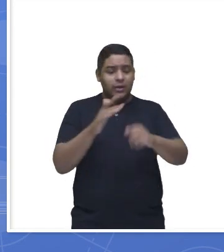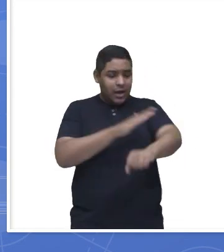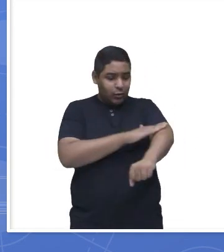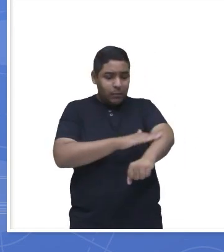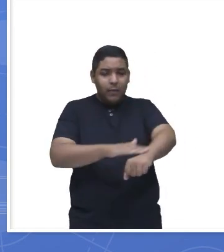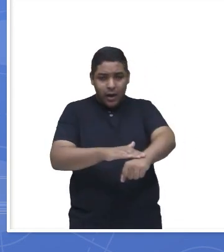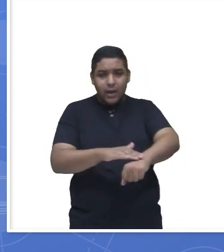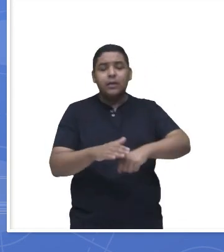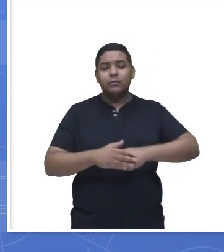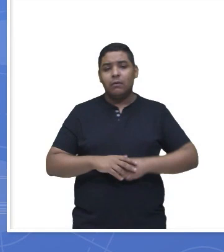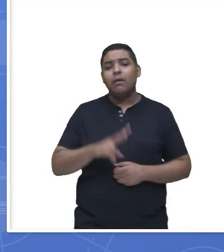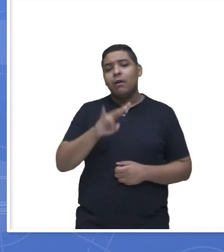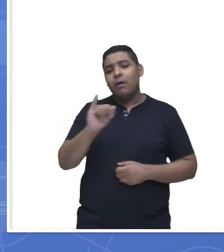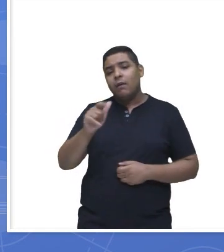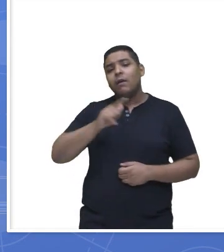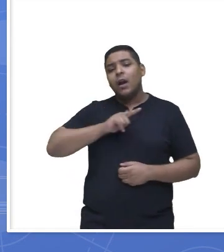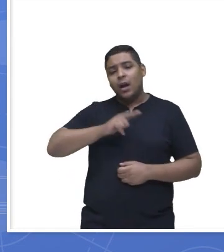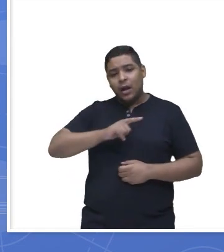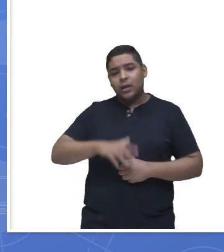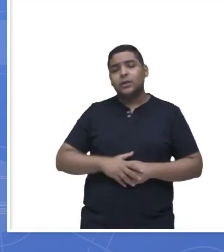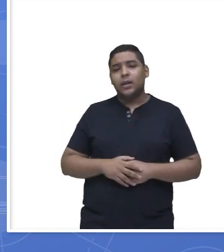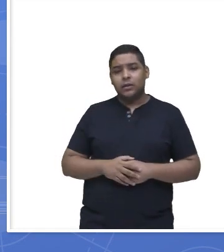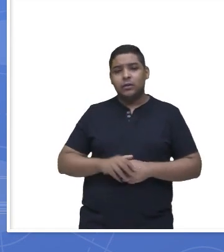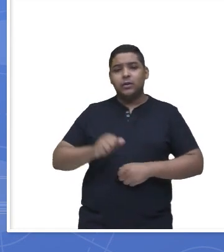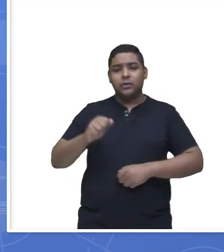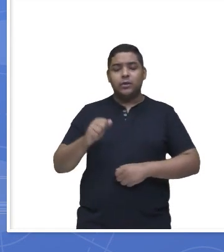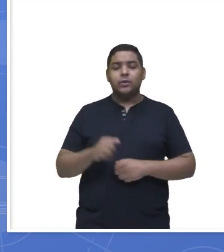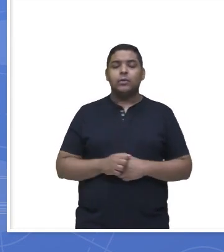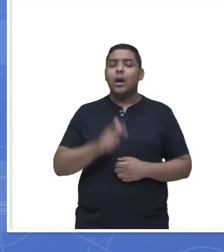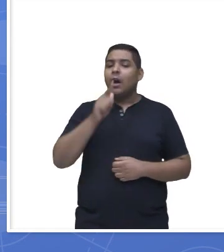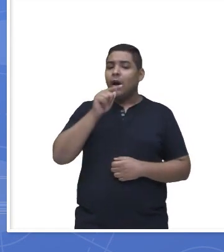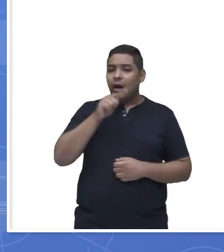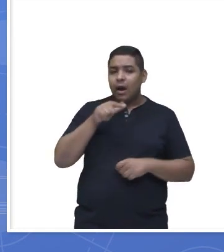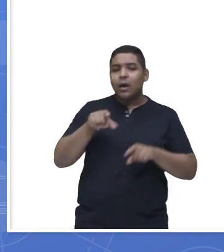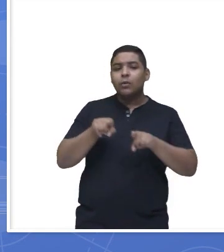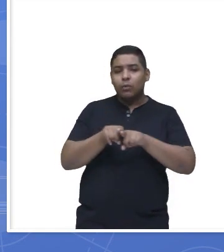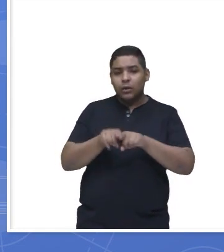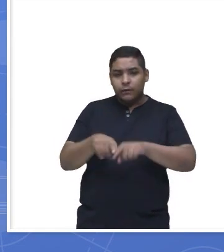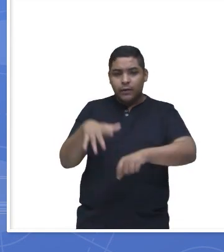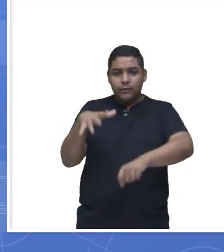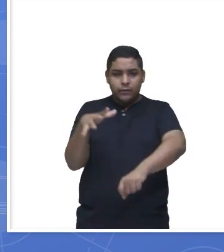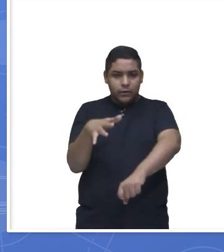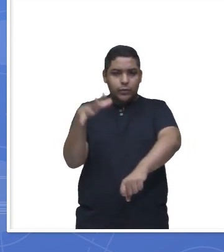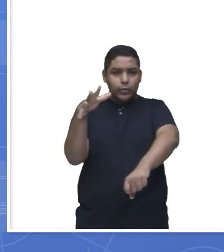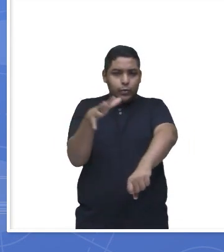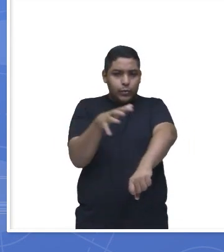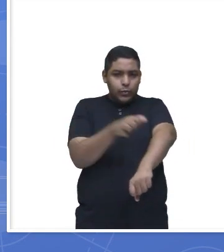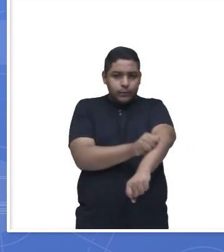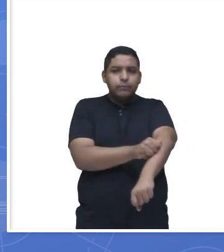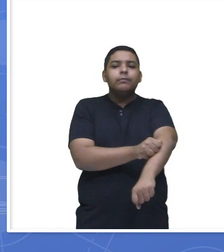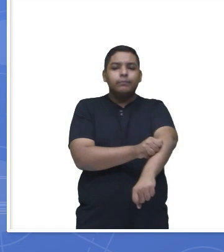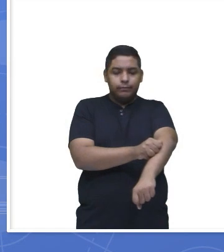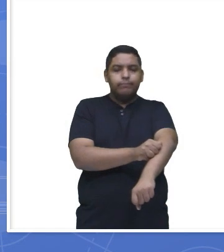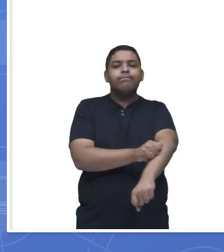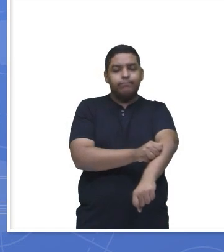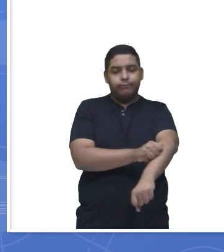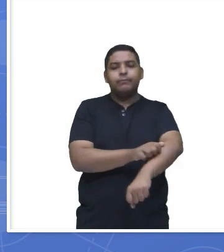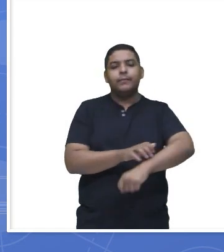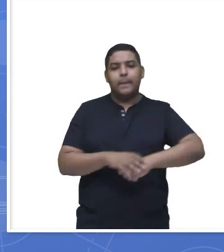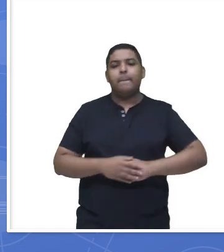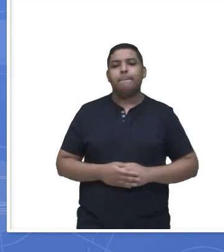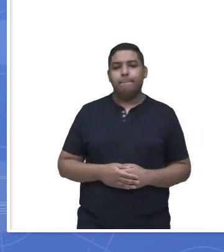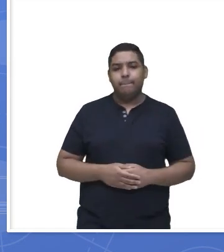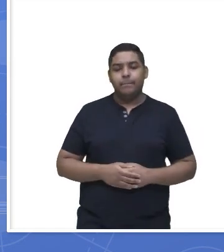da mesma forma como ocorre com o solo, com a água, a gente vai absorvendo essa substância. Então, aí na primeira